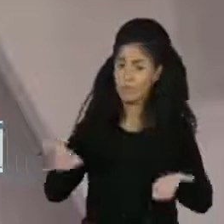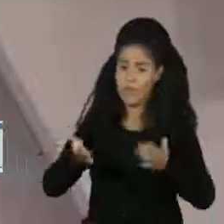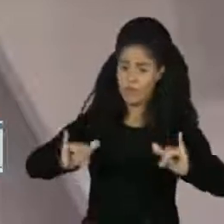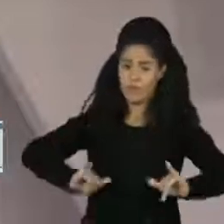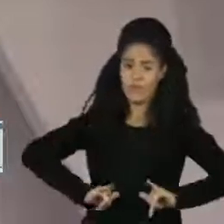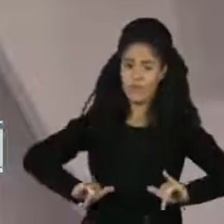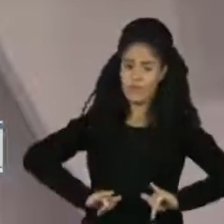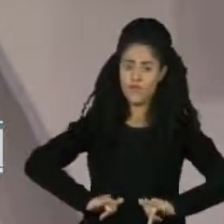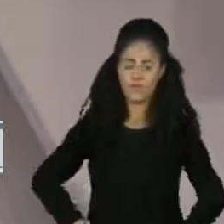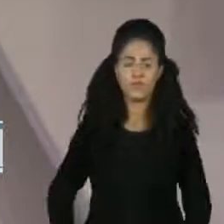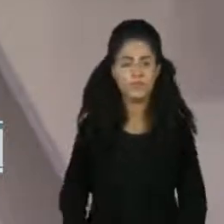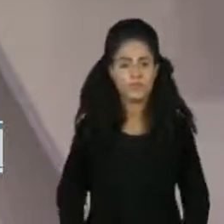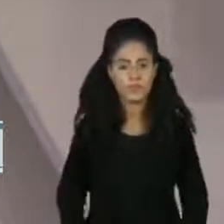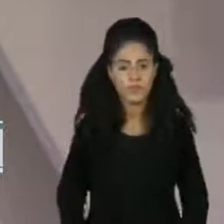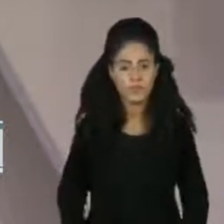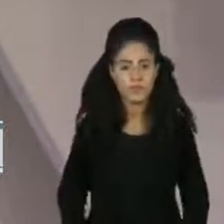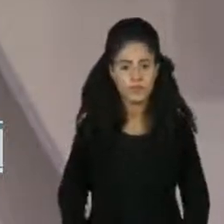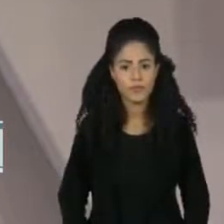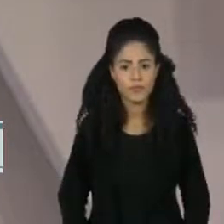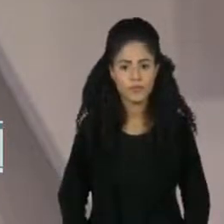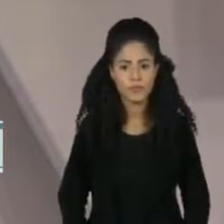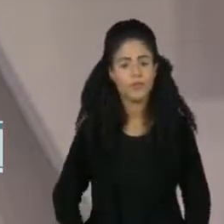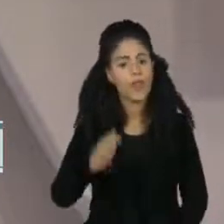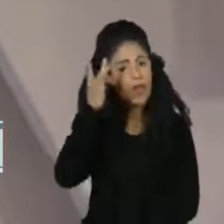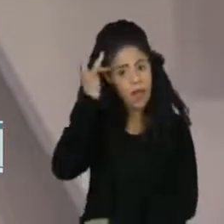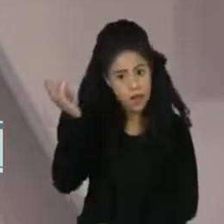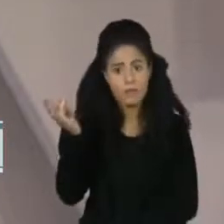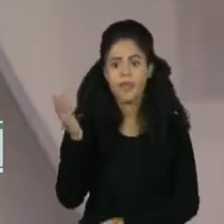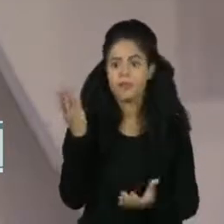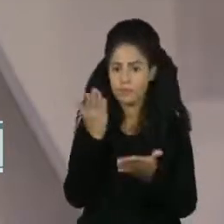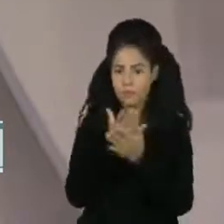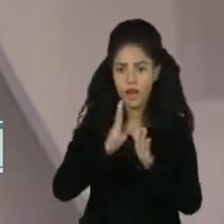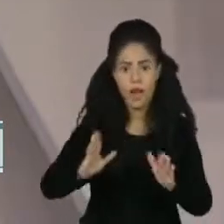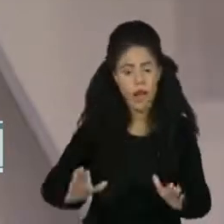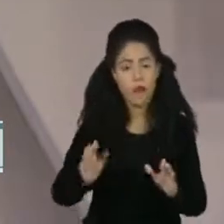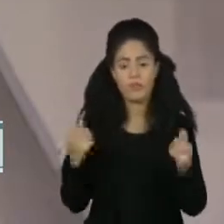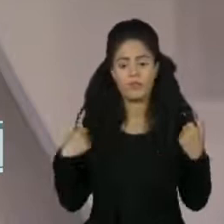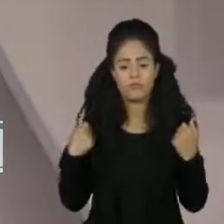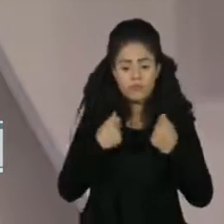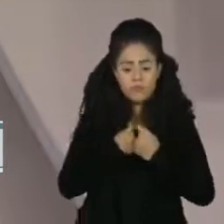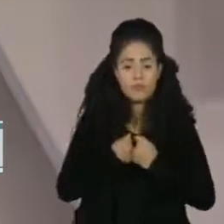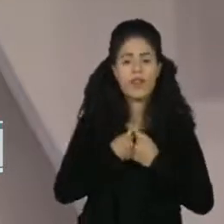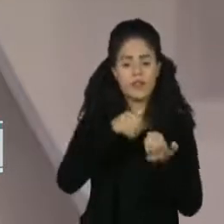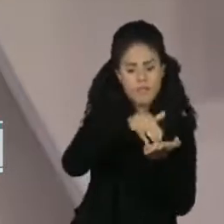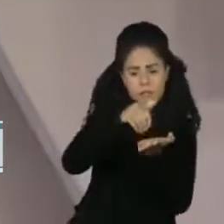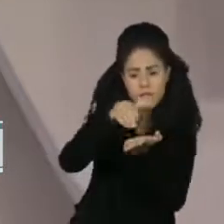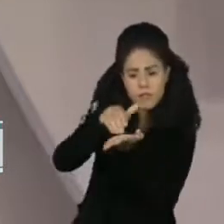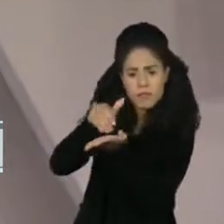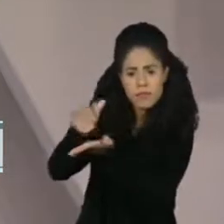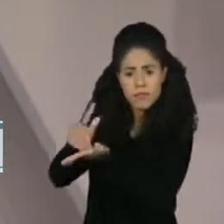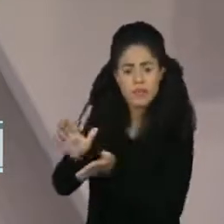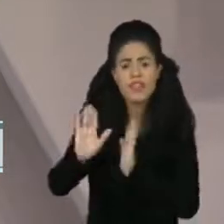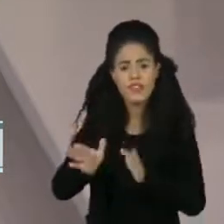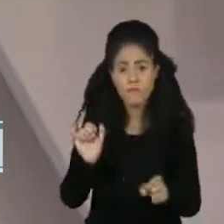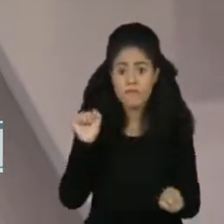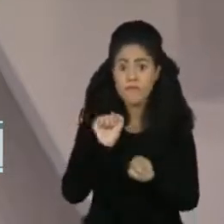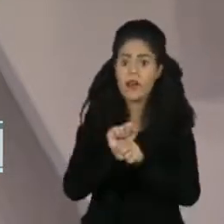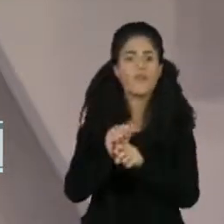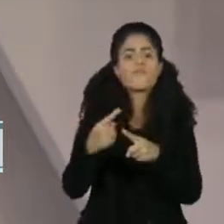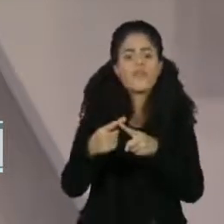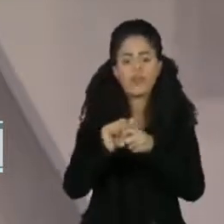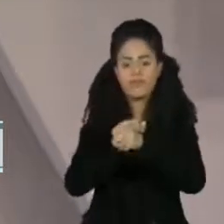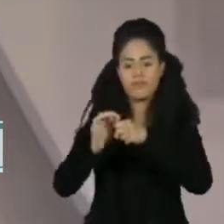e pense amanhã o prazo dado pelo Supremo Tribunal Federal para suspensão de ações de despejo que foram parcialmente